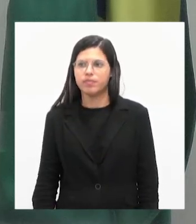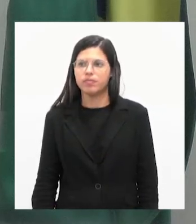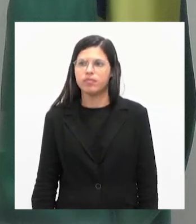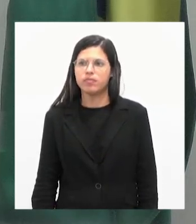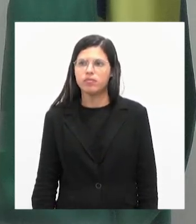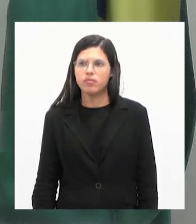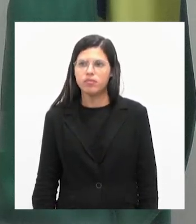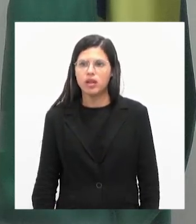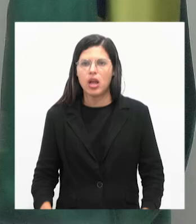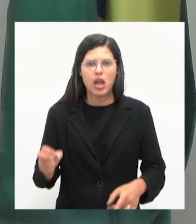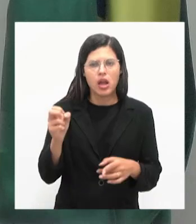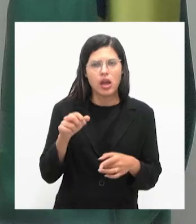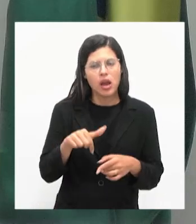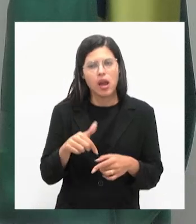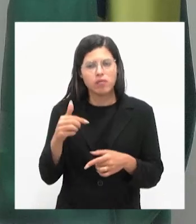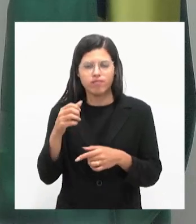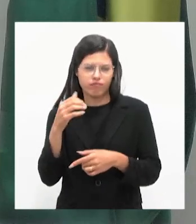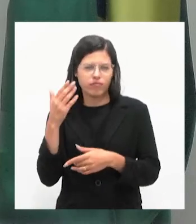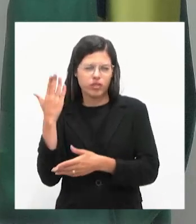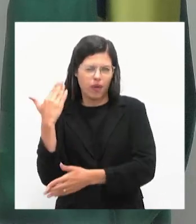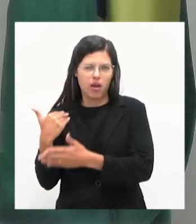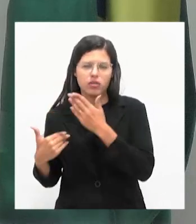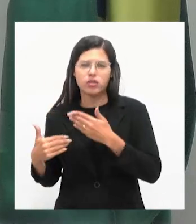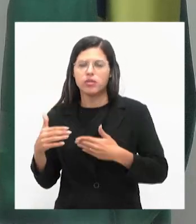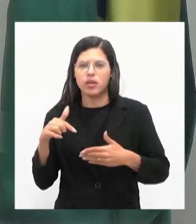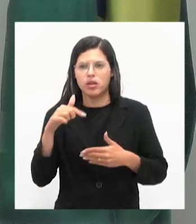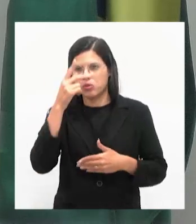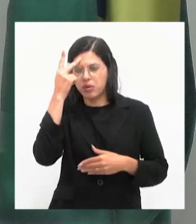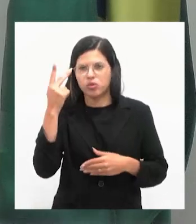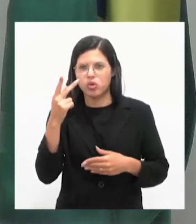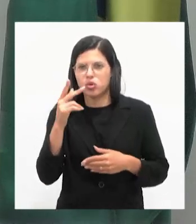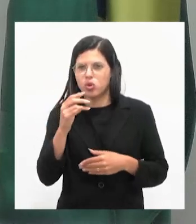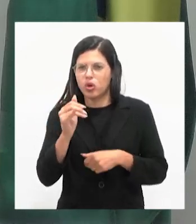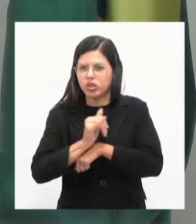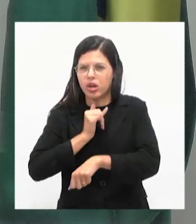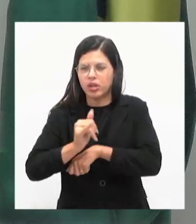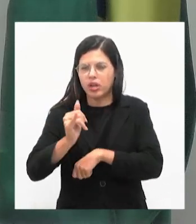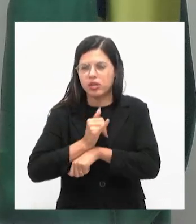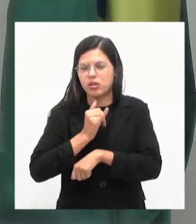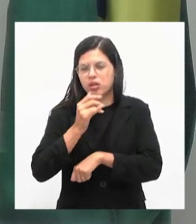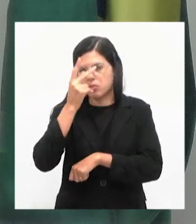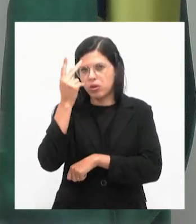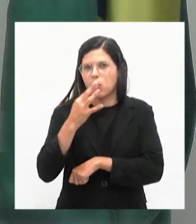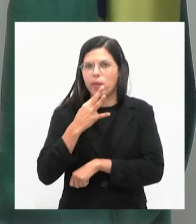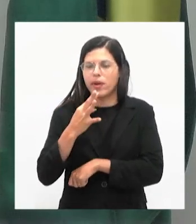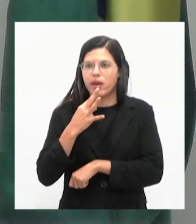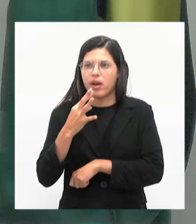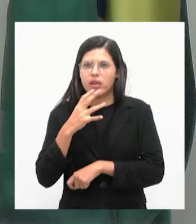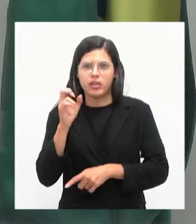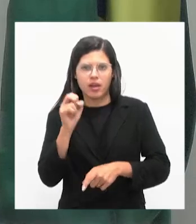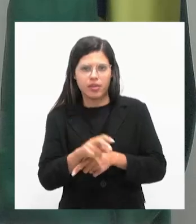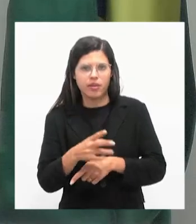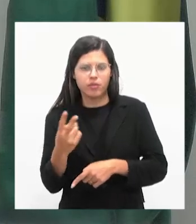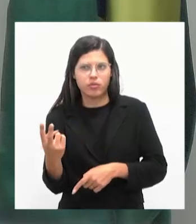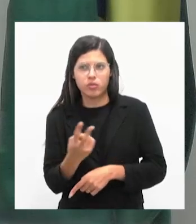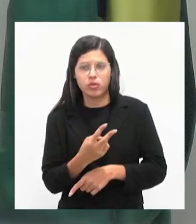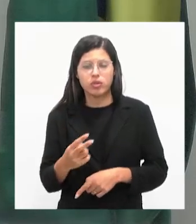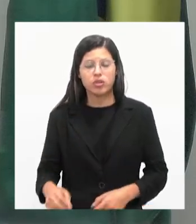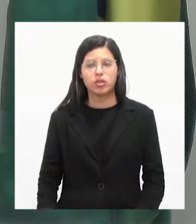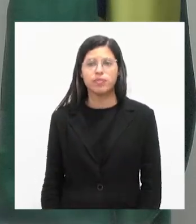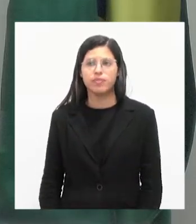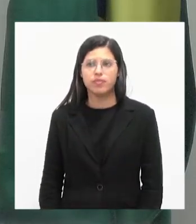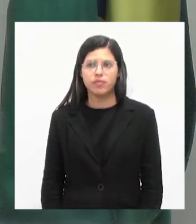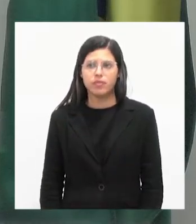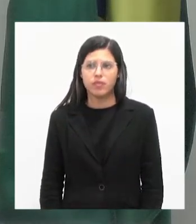rentabilidade para a PL. Aquele velho esquema que todo mundo conhece. Não estava tendo rentabilidade para a PL, saiu, só que a PL continuou arrematando todos esses carros de leilão da Rio